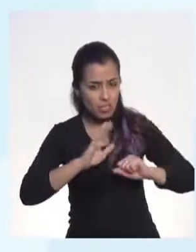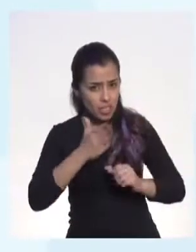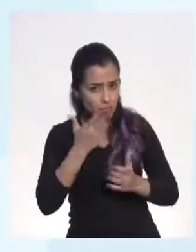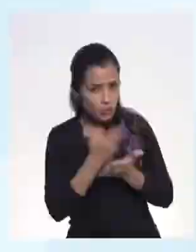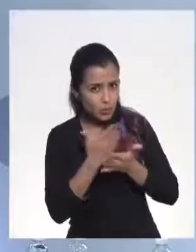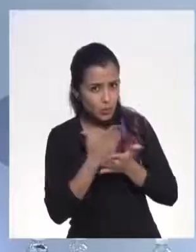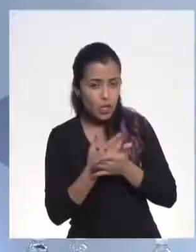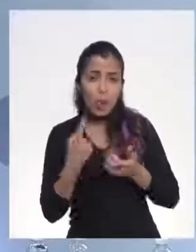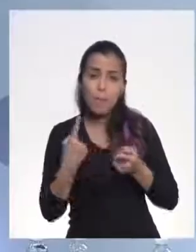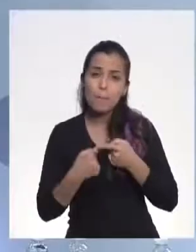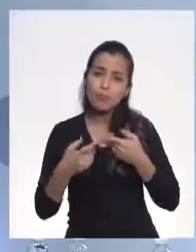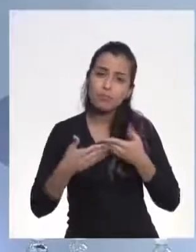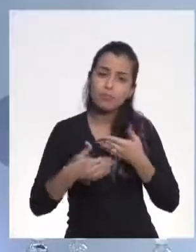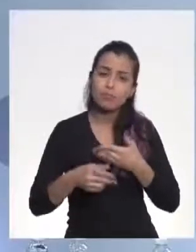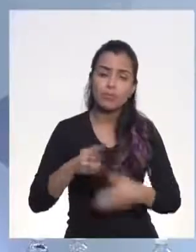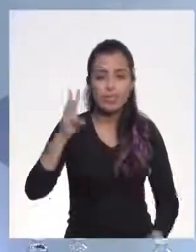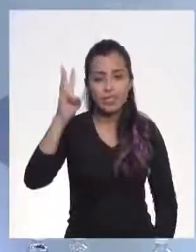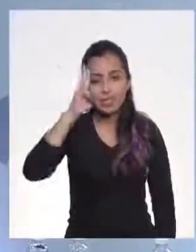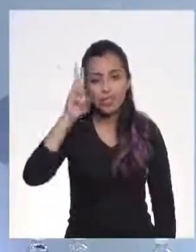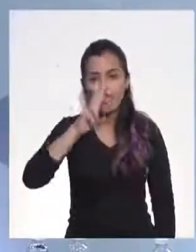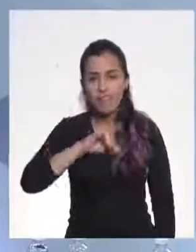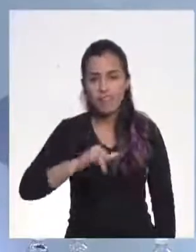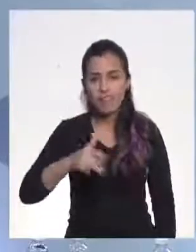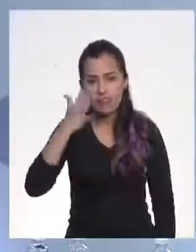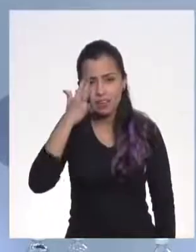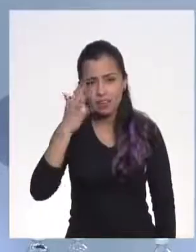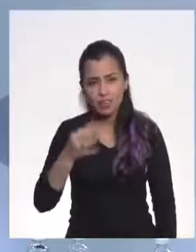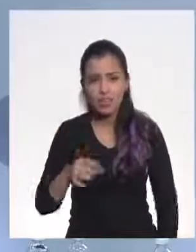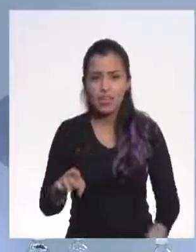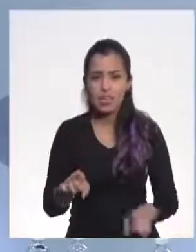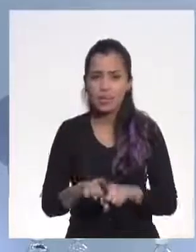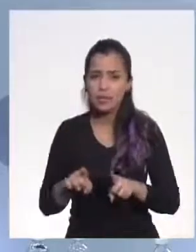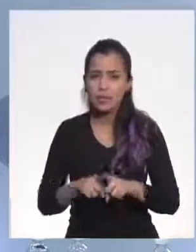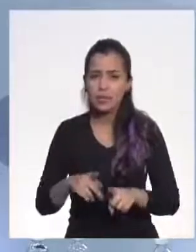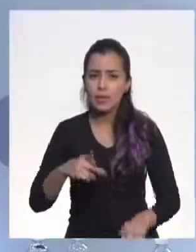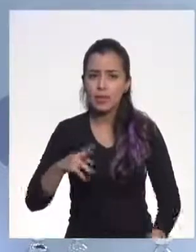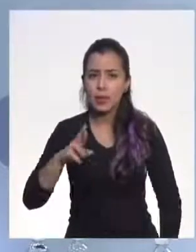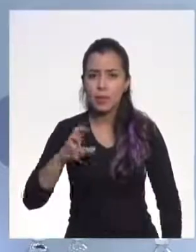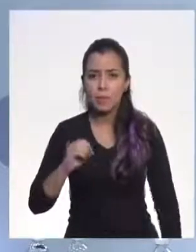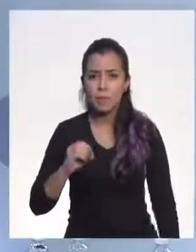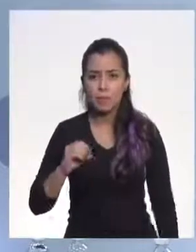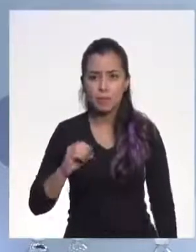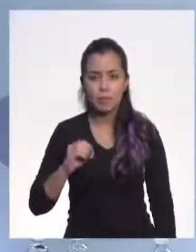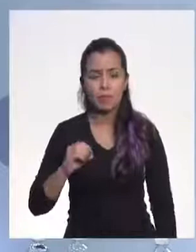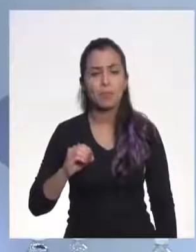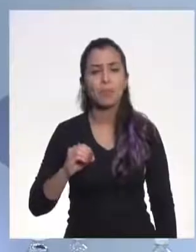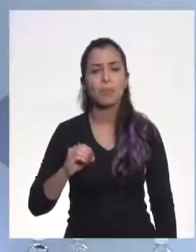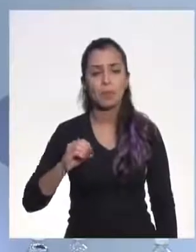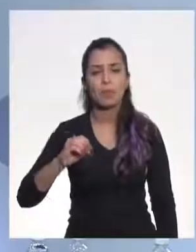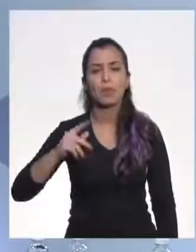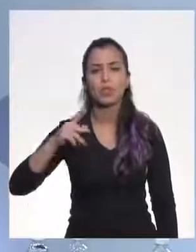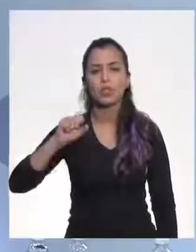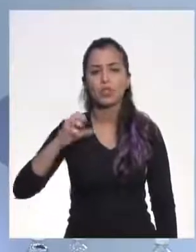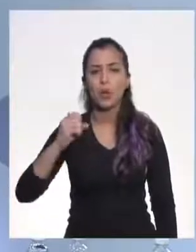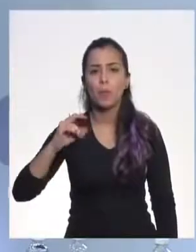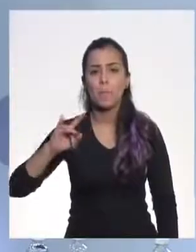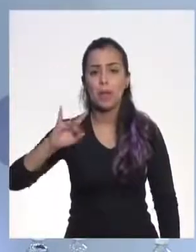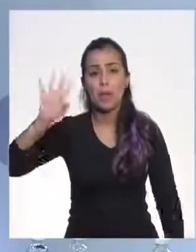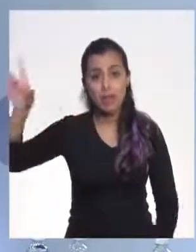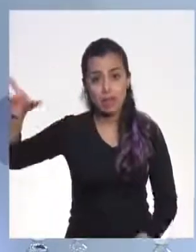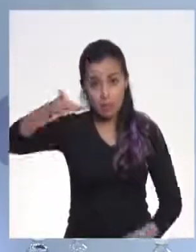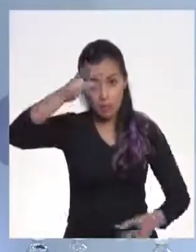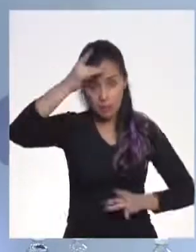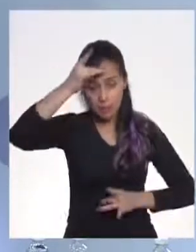falar sobre isso depois eu ia falar sobre a prosopopéia que é quando a gente fala o canto da cigarra quando a gente pega e diz que